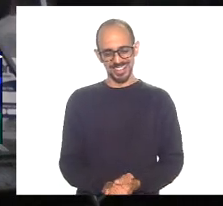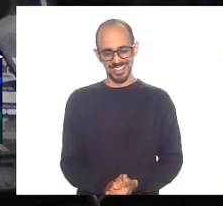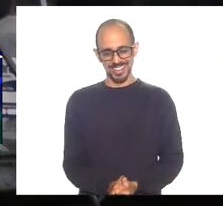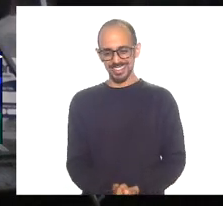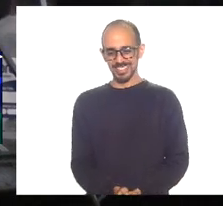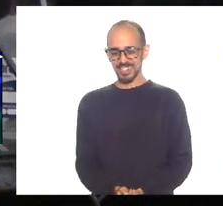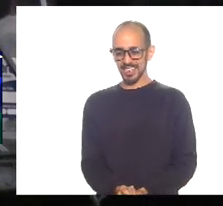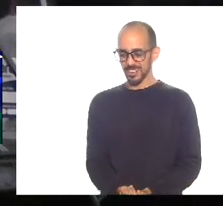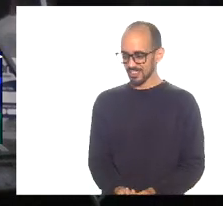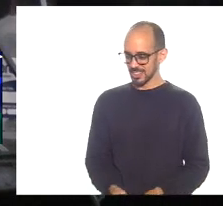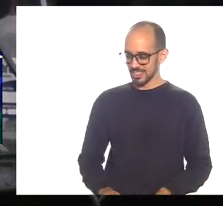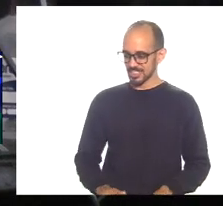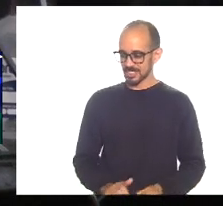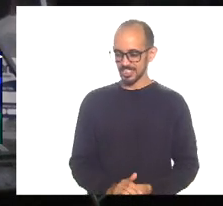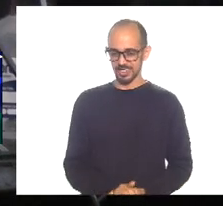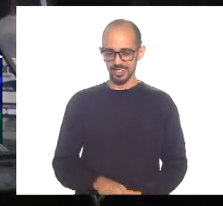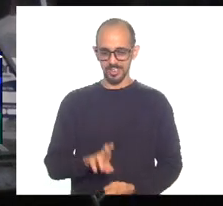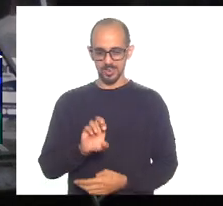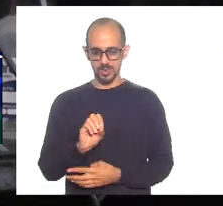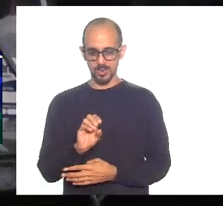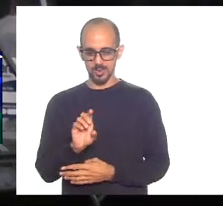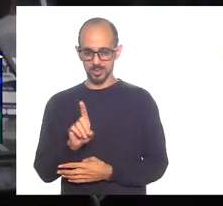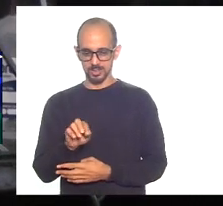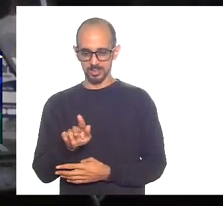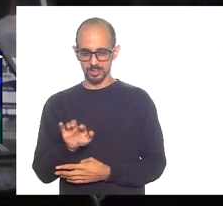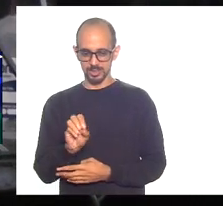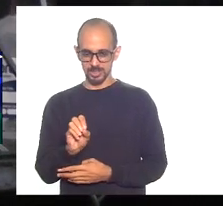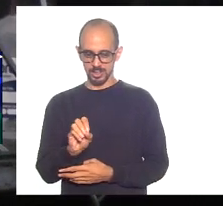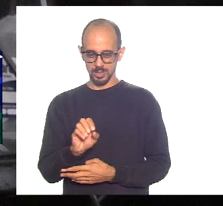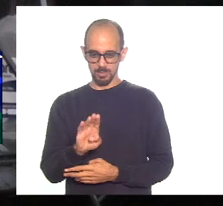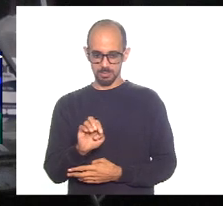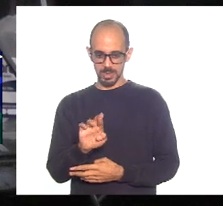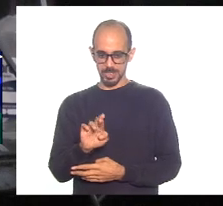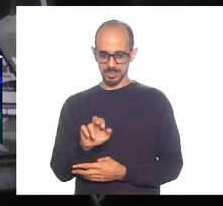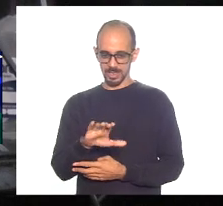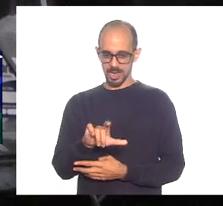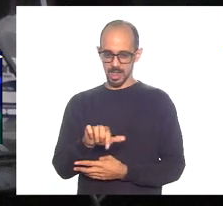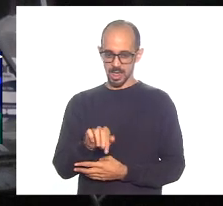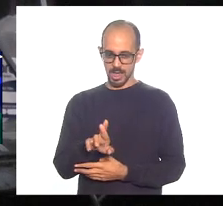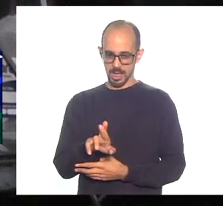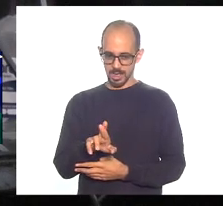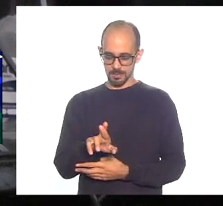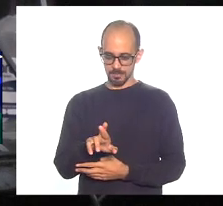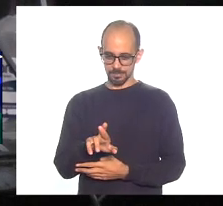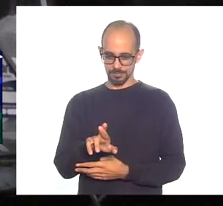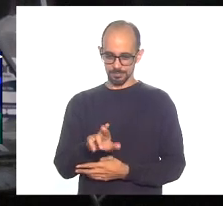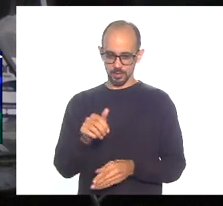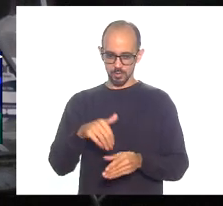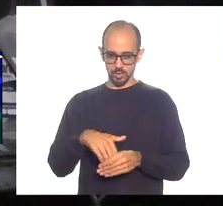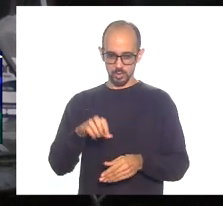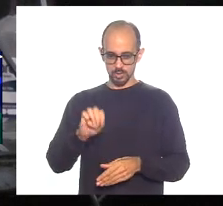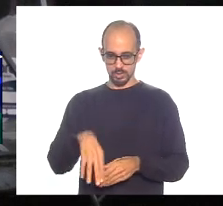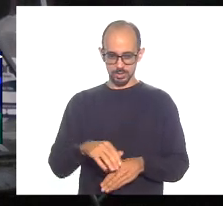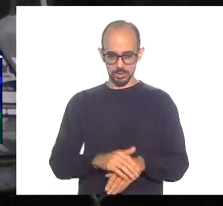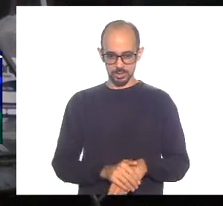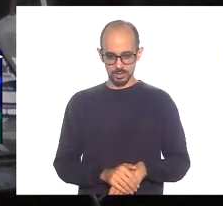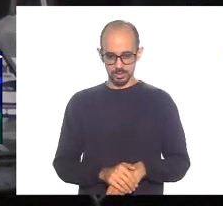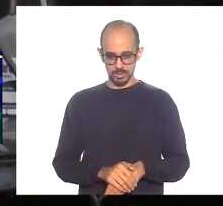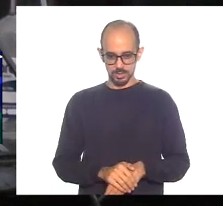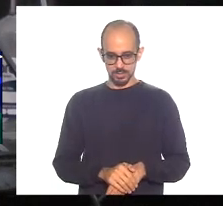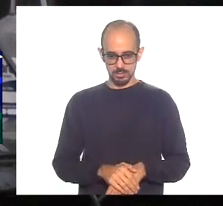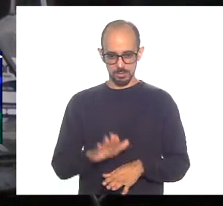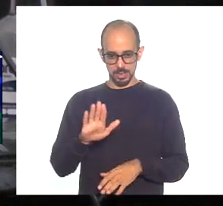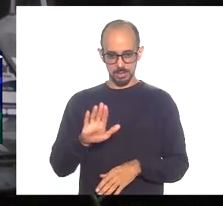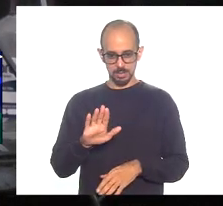o deputado Rodrigo Bacelar votou Rodrigo Amorim botou sim o Rodrigo Bacelar